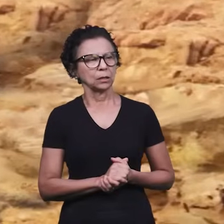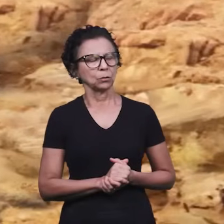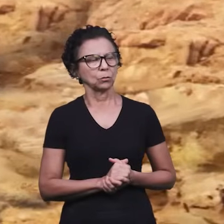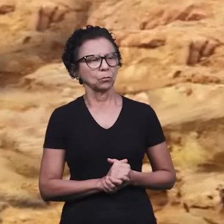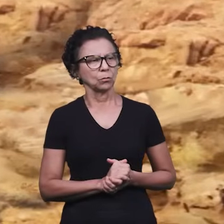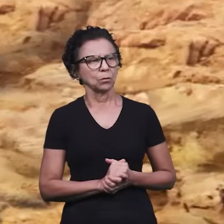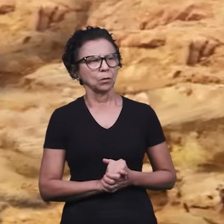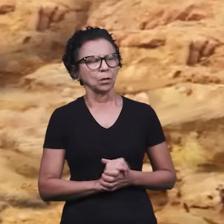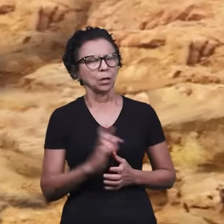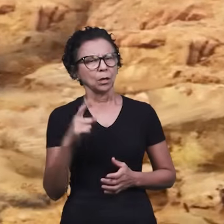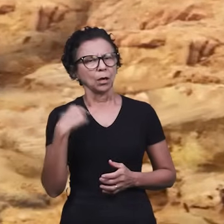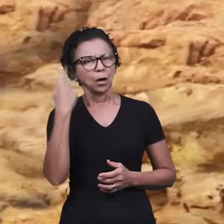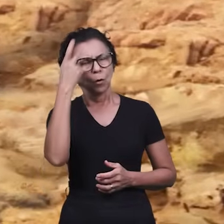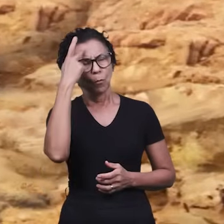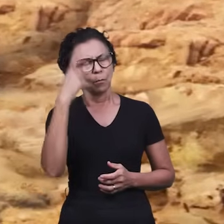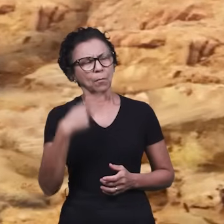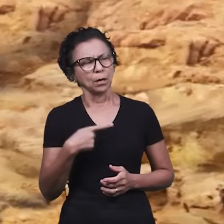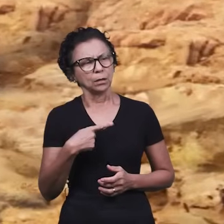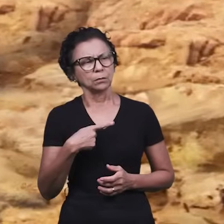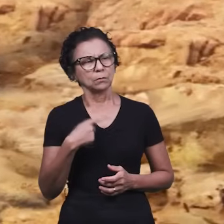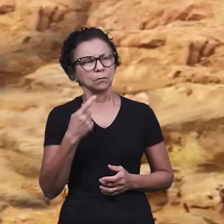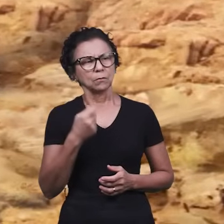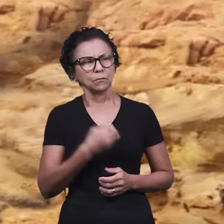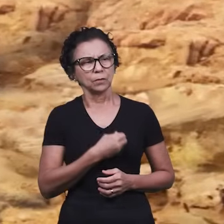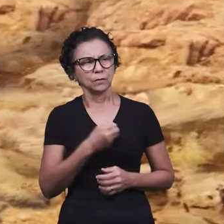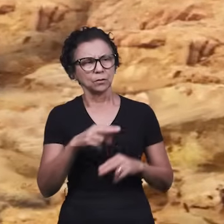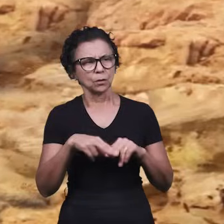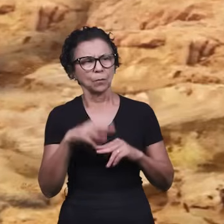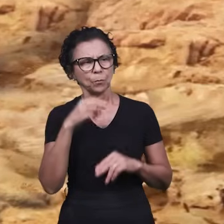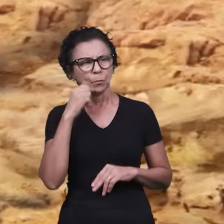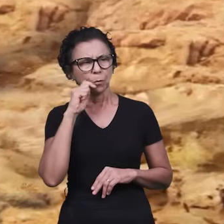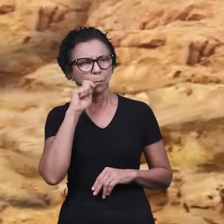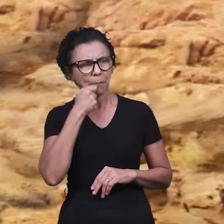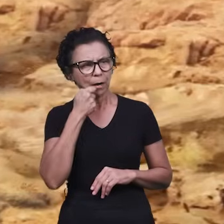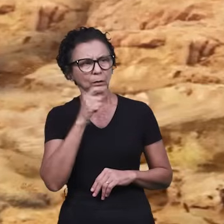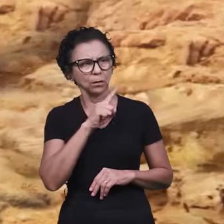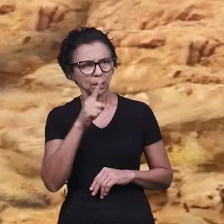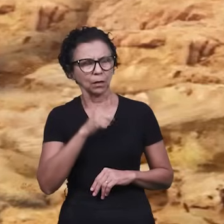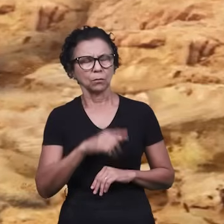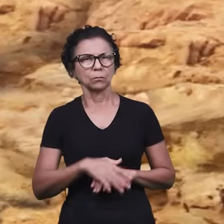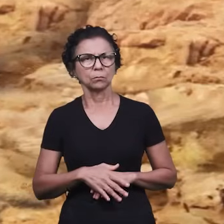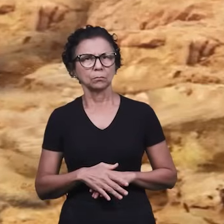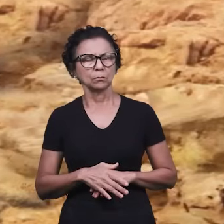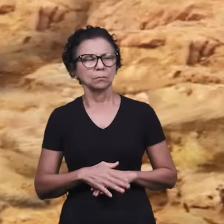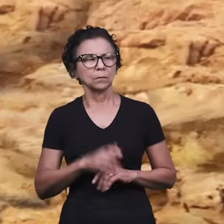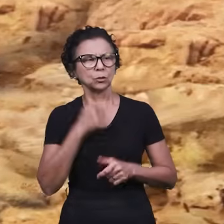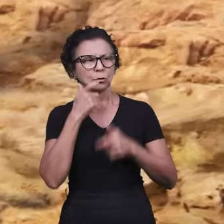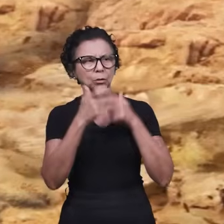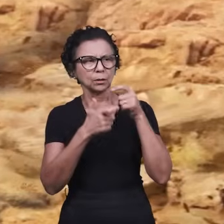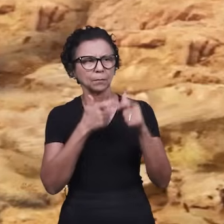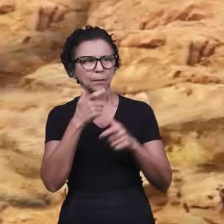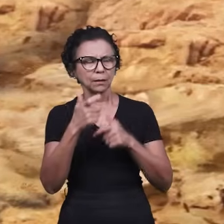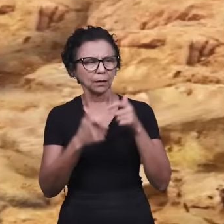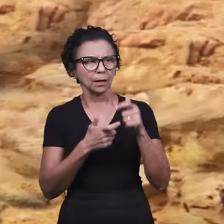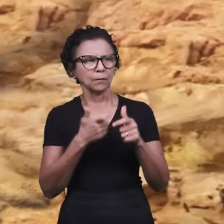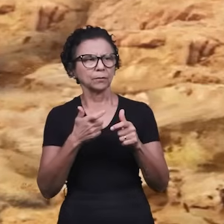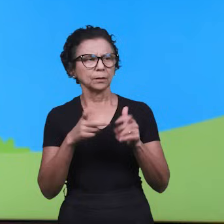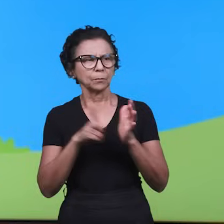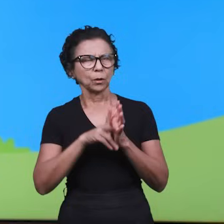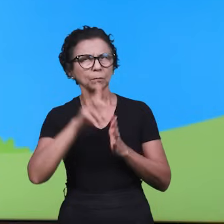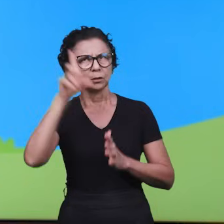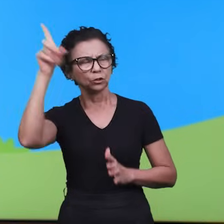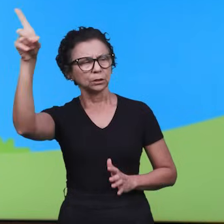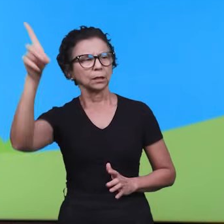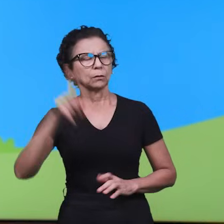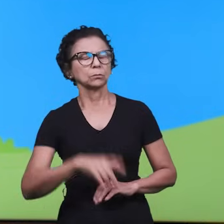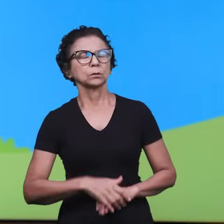homem, mas de toda palavra que sai da boca de Deus. Glória a Jesus! E do mesmo